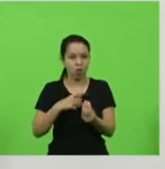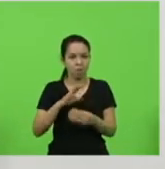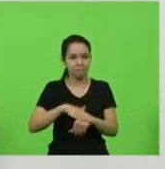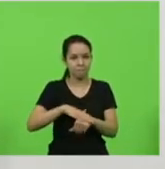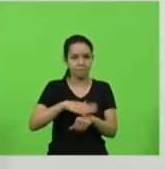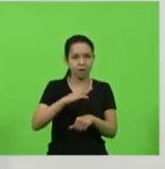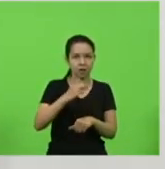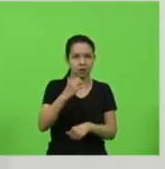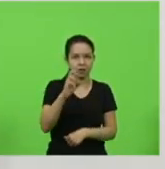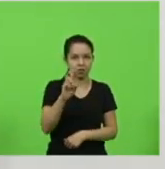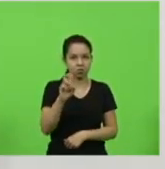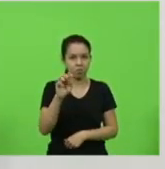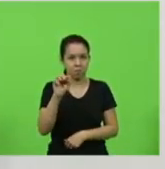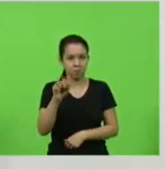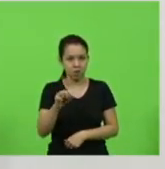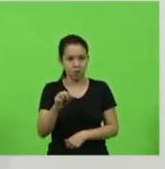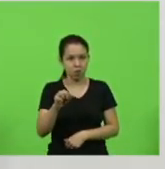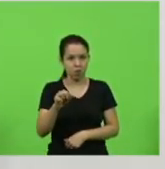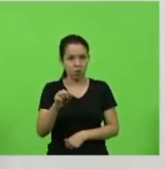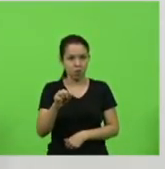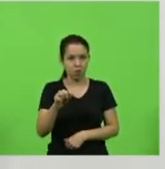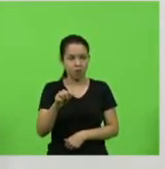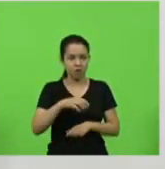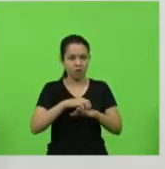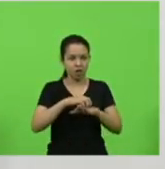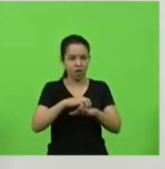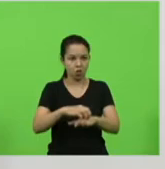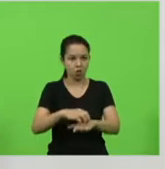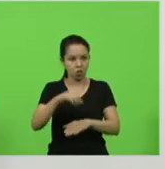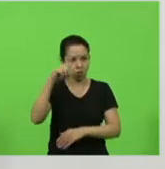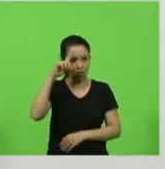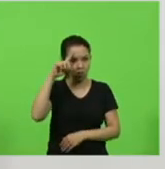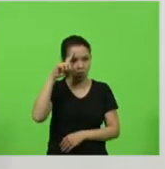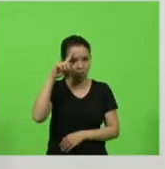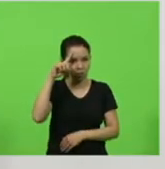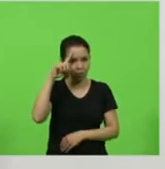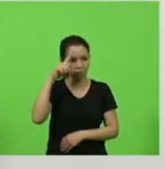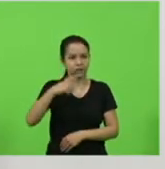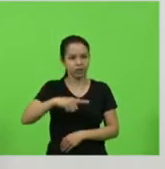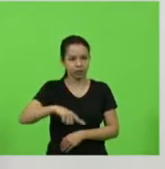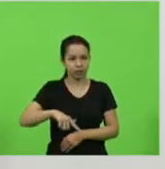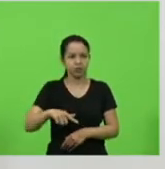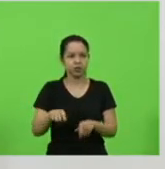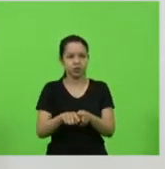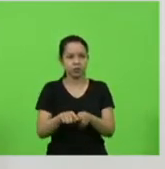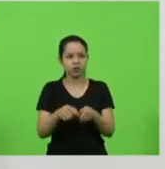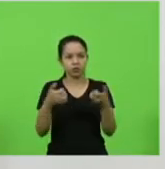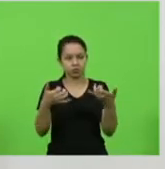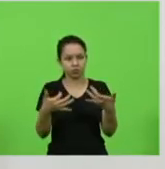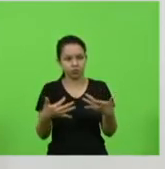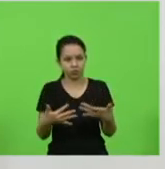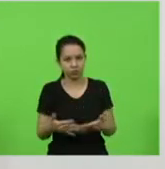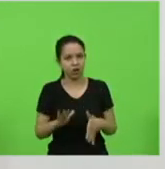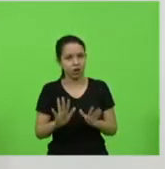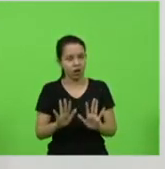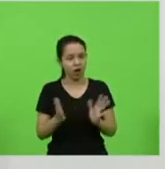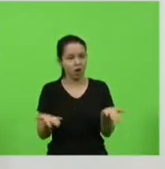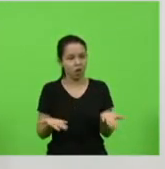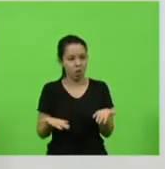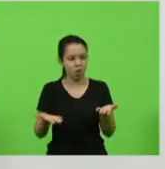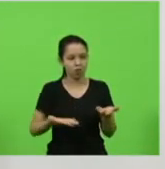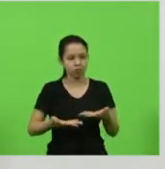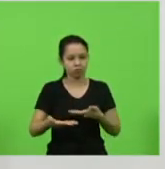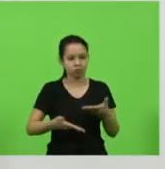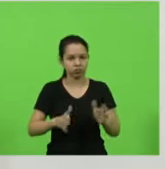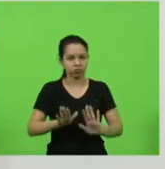mil veículos dia. E ainda falamos, e que já está na fase da licença ambiental, que